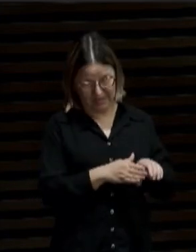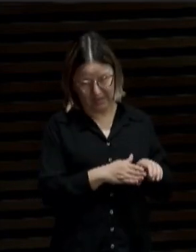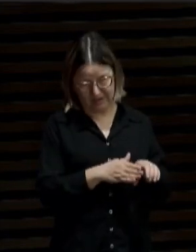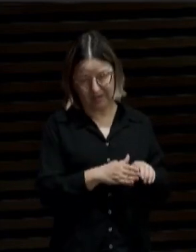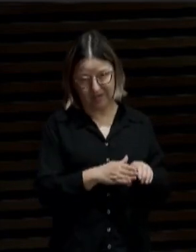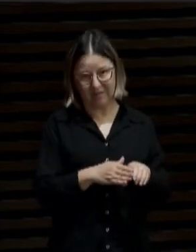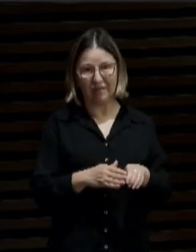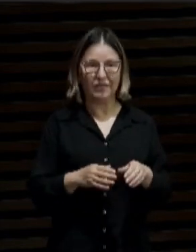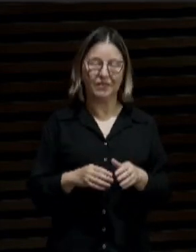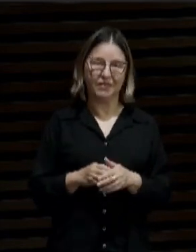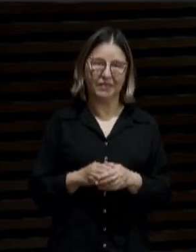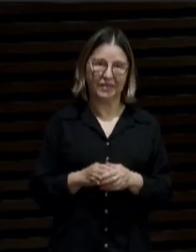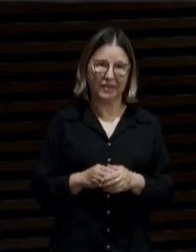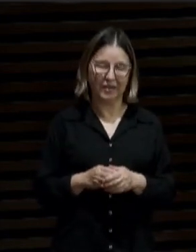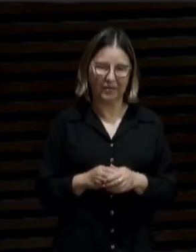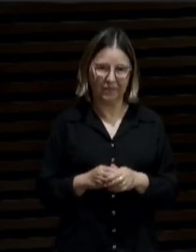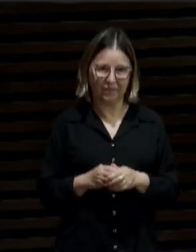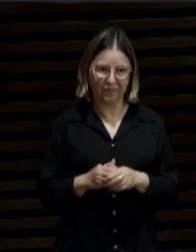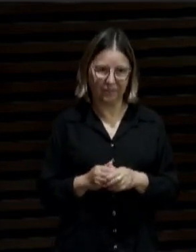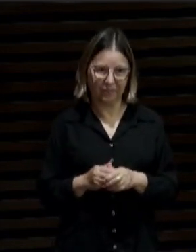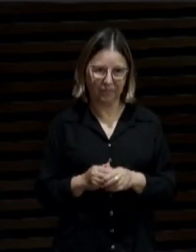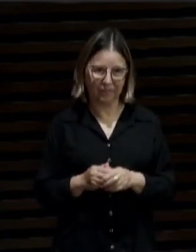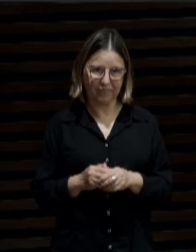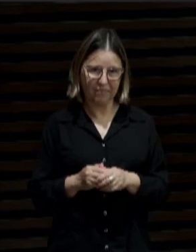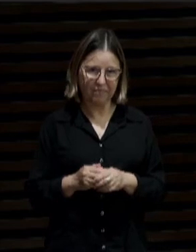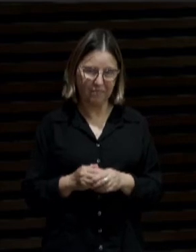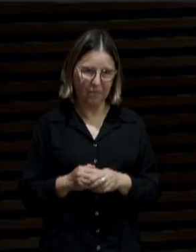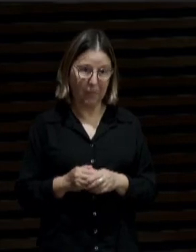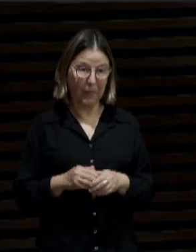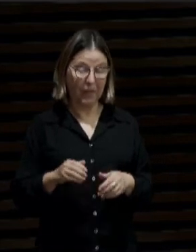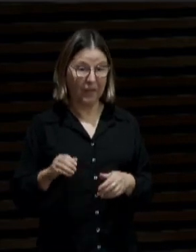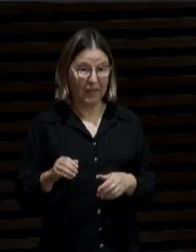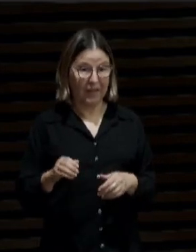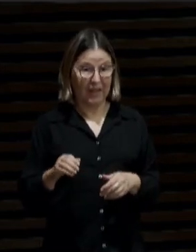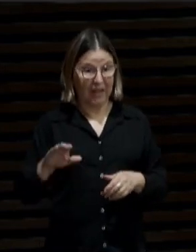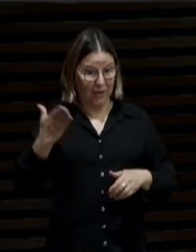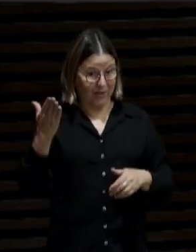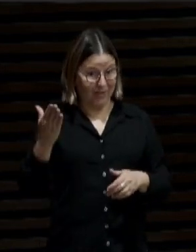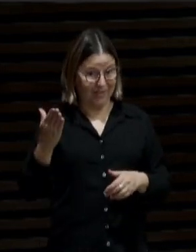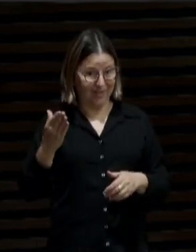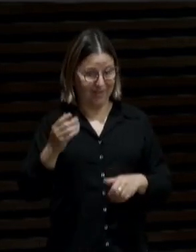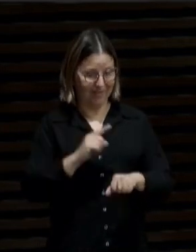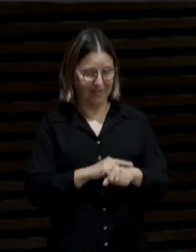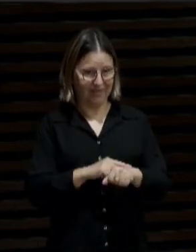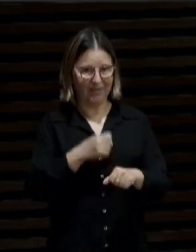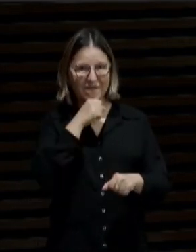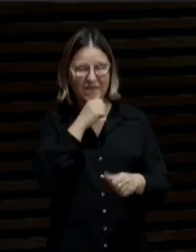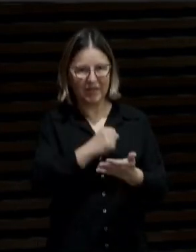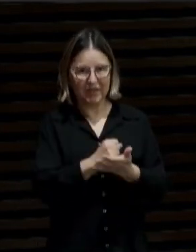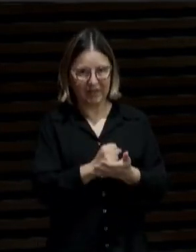não se encheu ainda a medida da iniquidade dos amorreus. E aconteceu o quê? Sucedeu que, posto o sol,